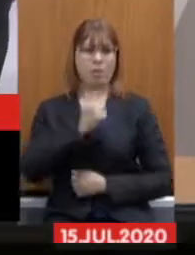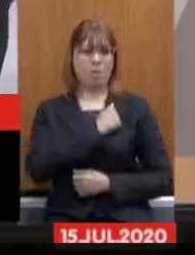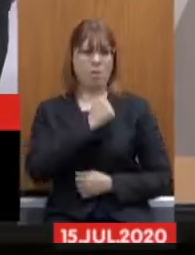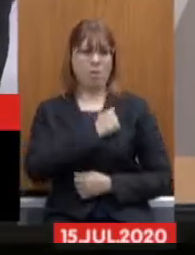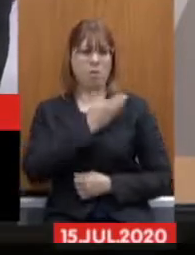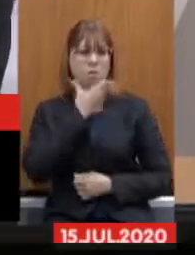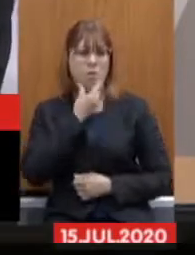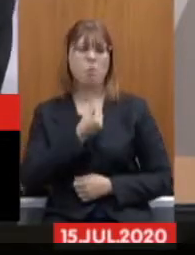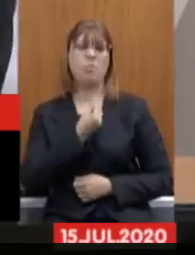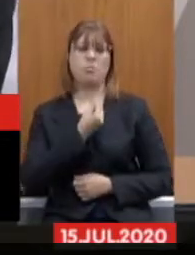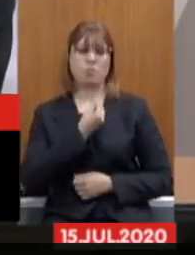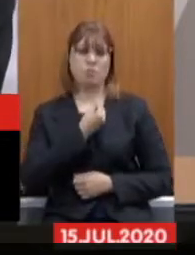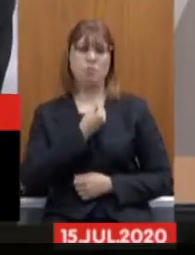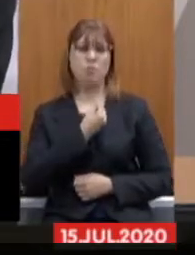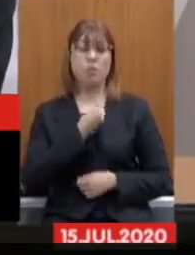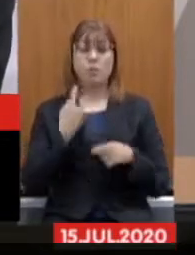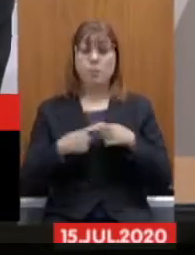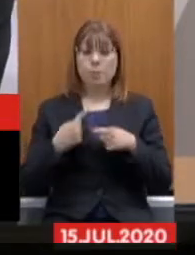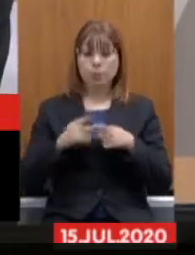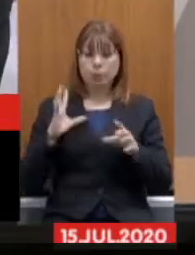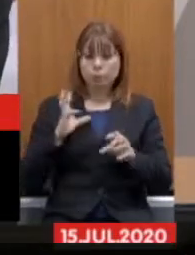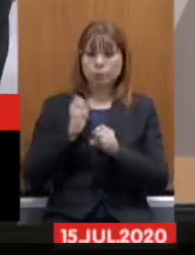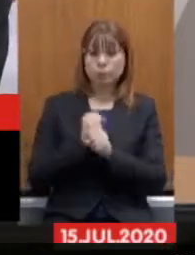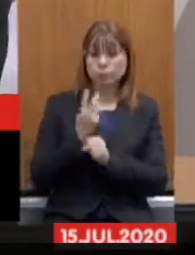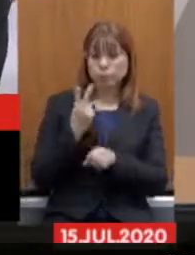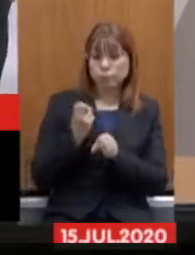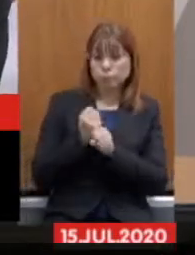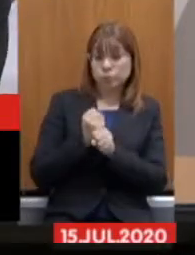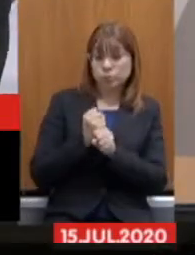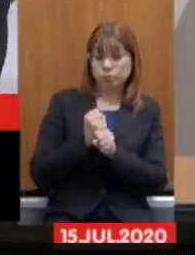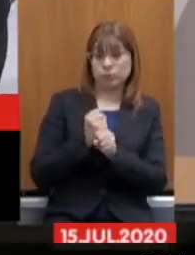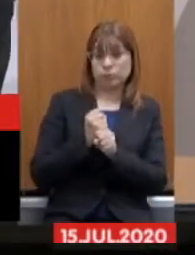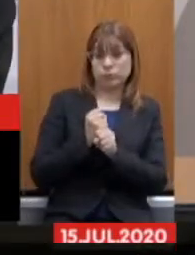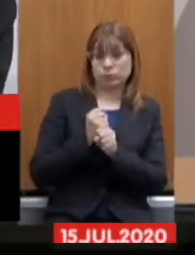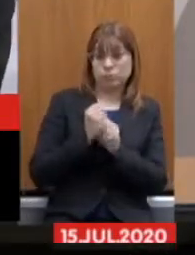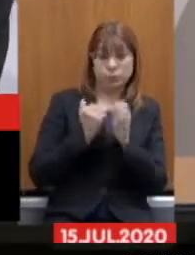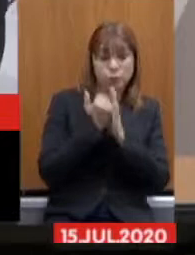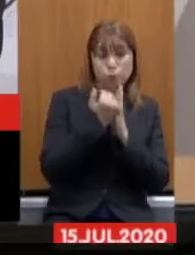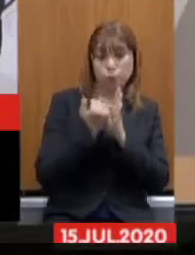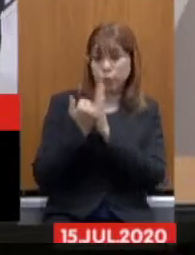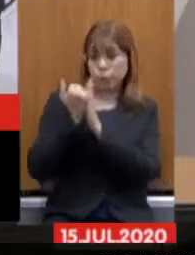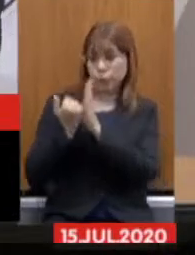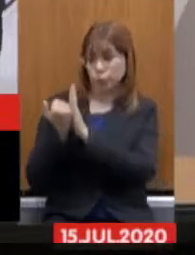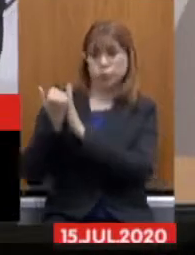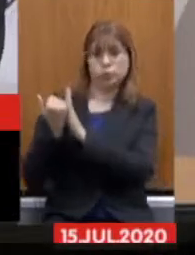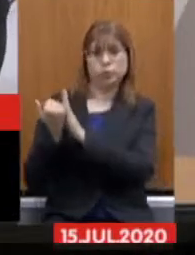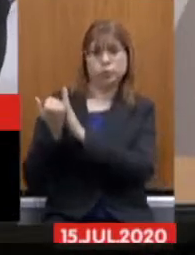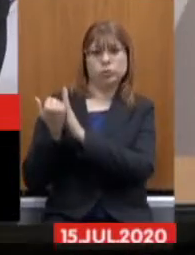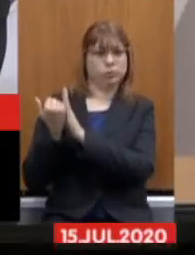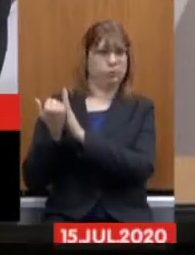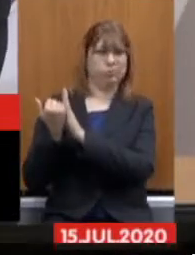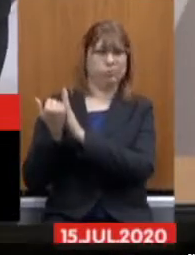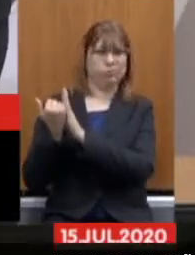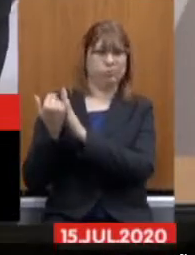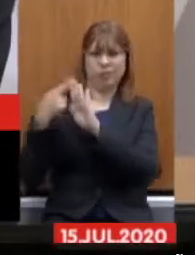por quê porque ela soma dois anos a mais as mulheres em tudo quanto é regra